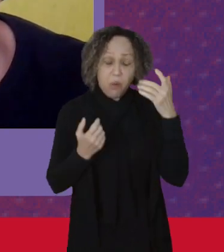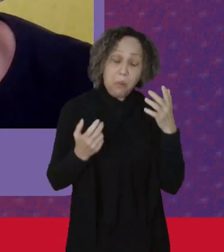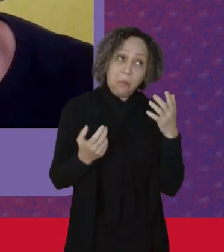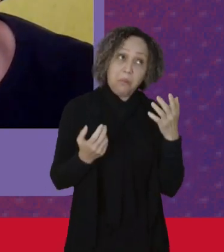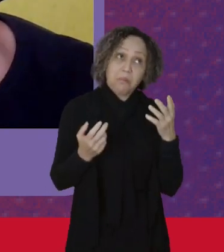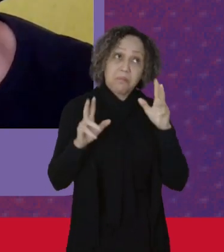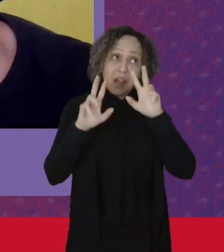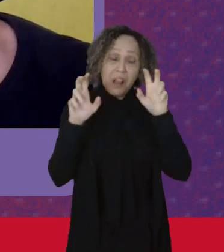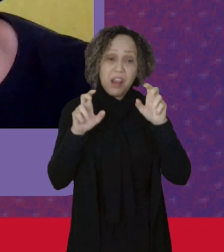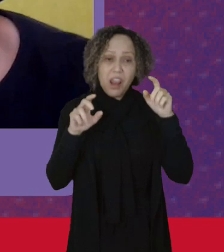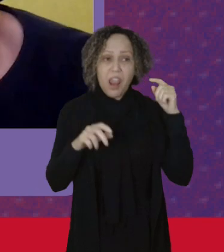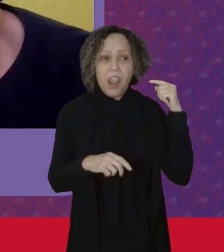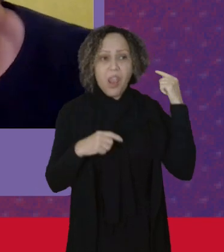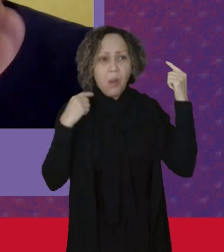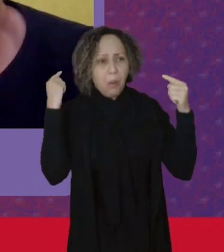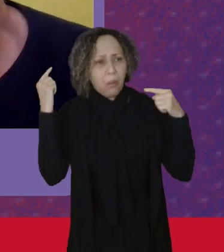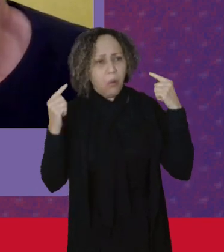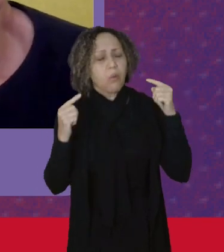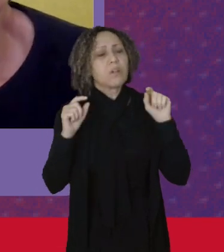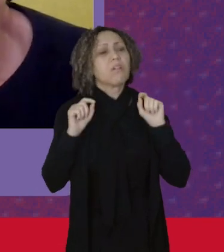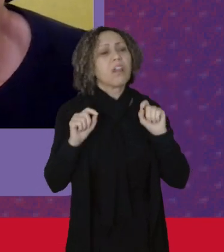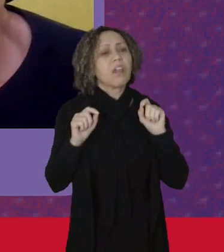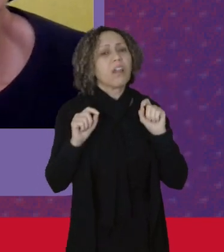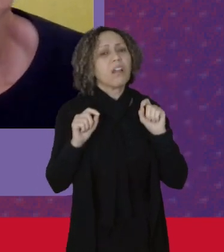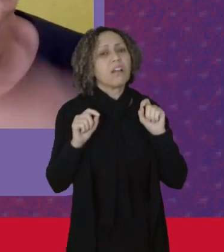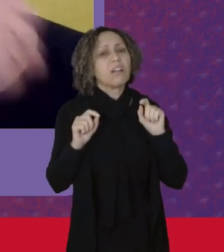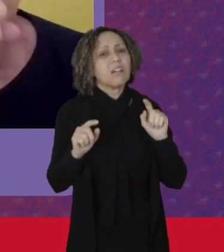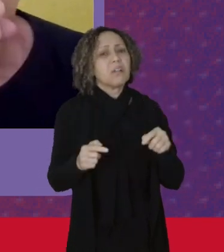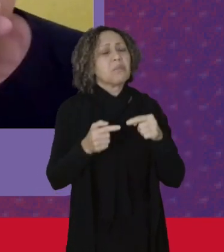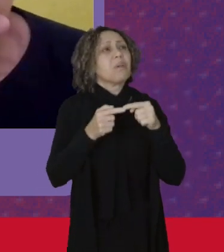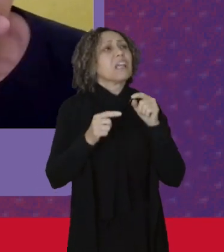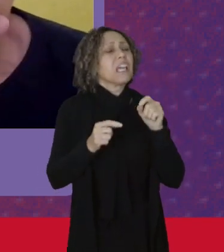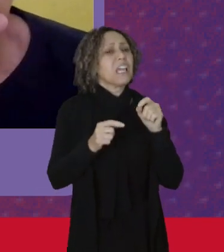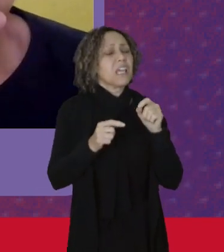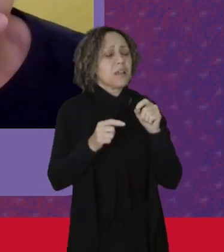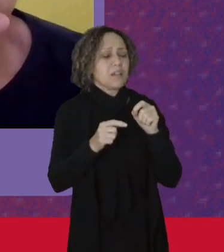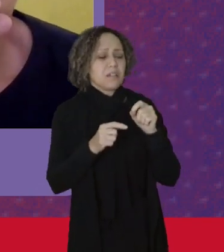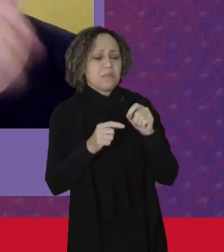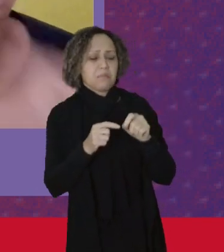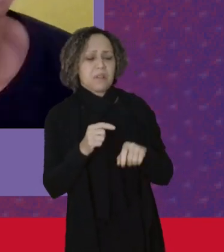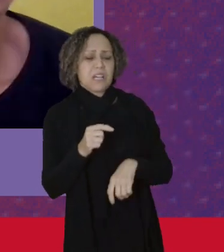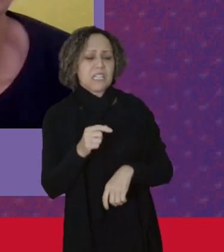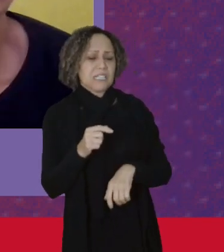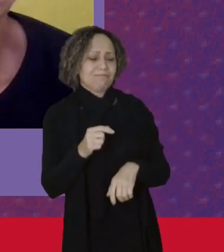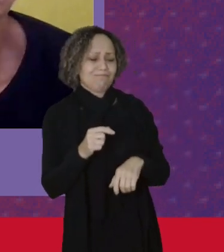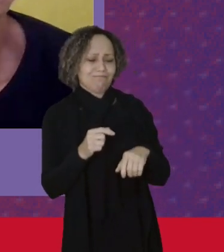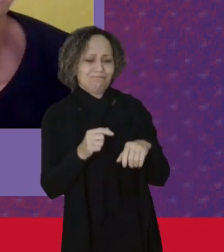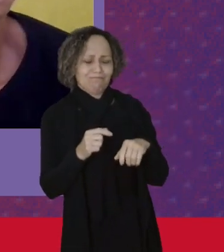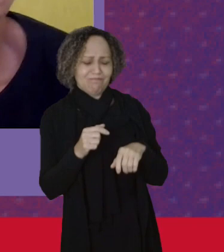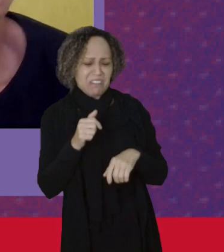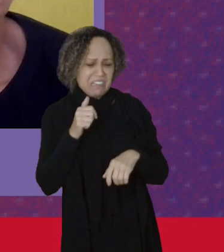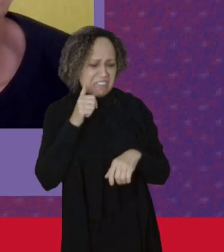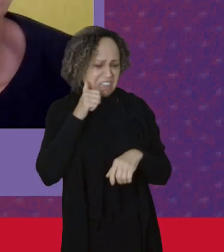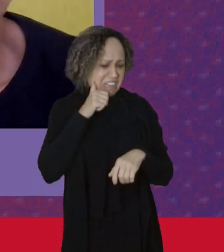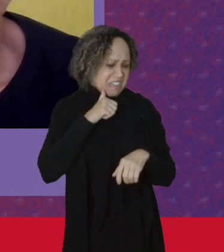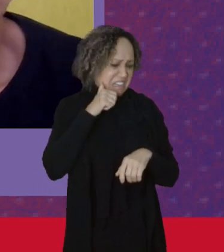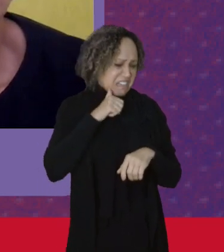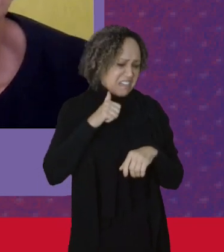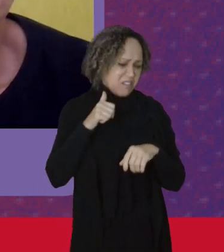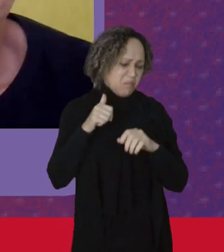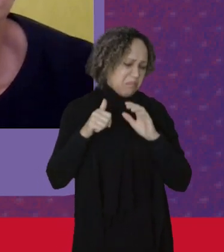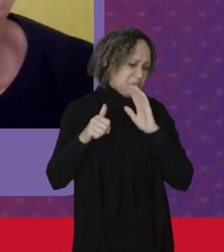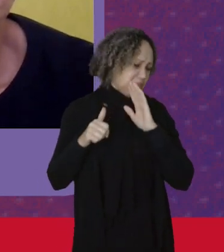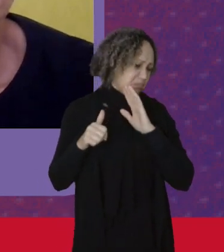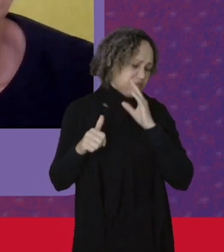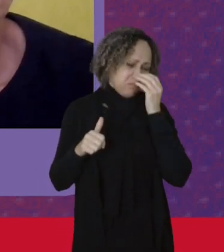loucura, historicamente foi utilizada para deslegitimar as mulheres e as pessoas LGBTs, no